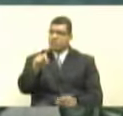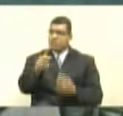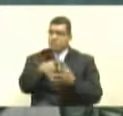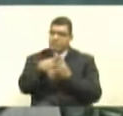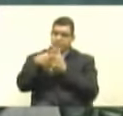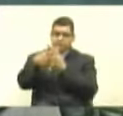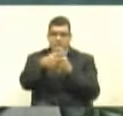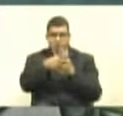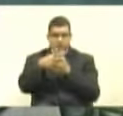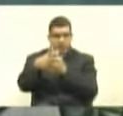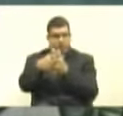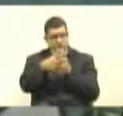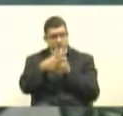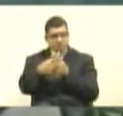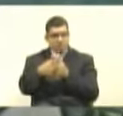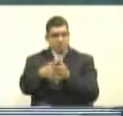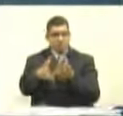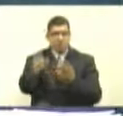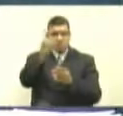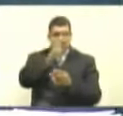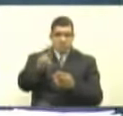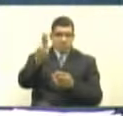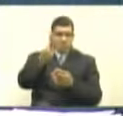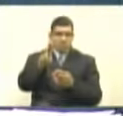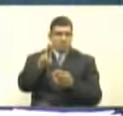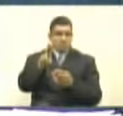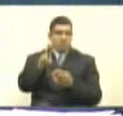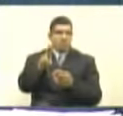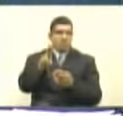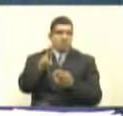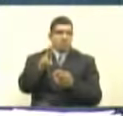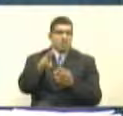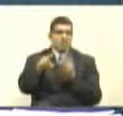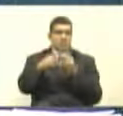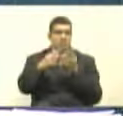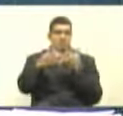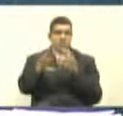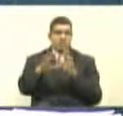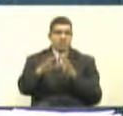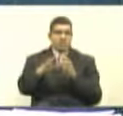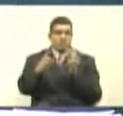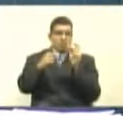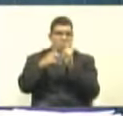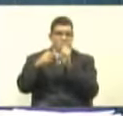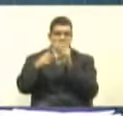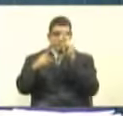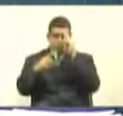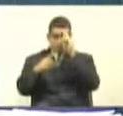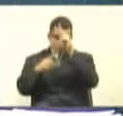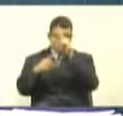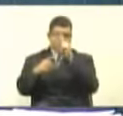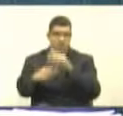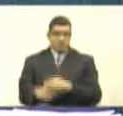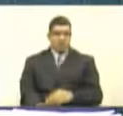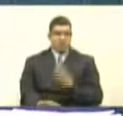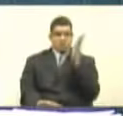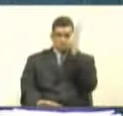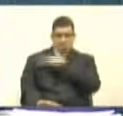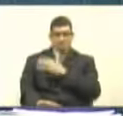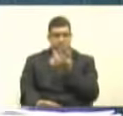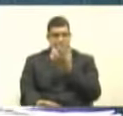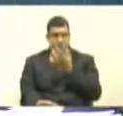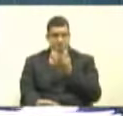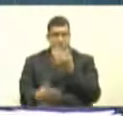atrapalhada processual, e eu vou usar atrapalhada para não usar uma palavra mais forte, que causou